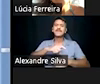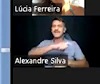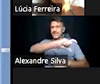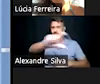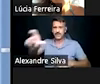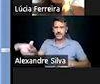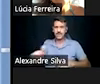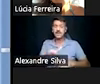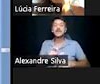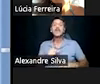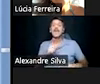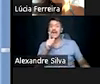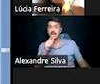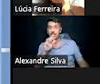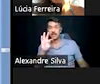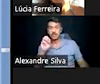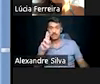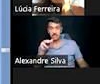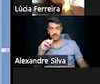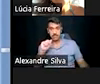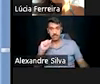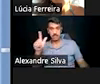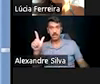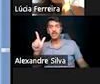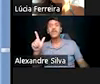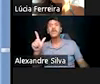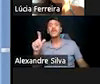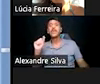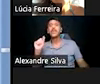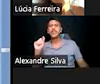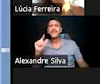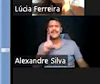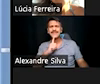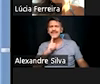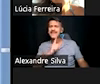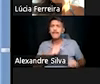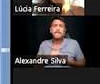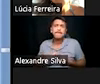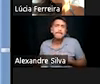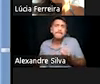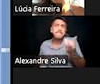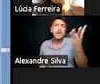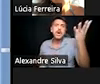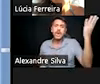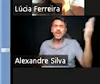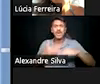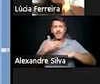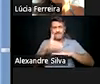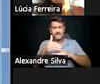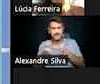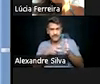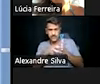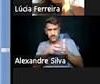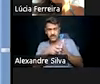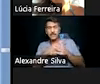águas termais, e começam a surgir fósseis, centenas e centenas de fósseis da